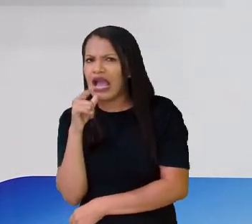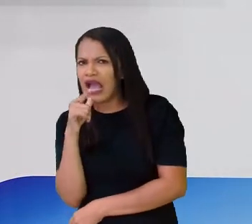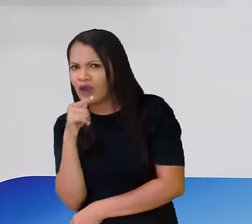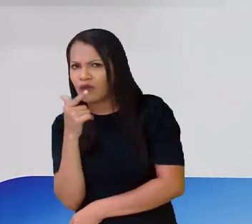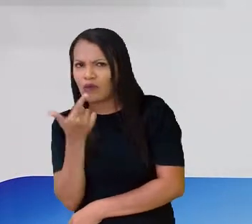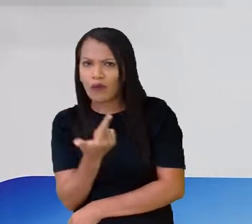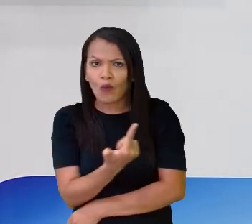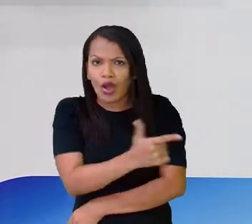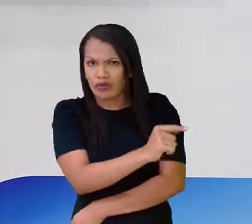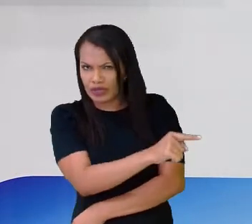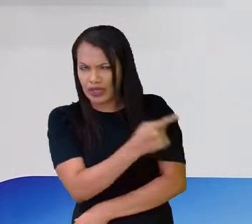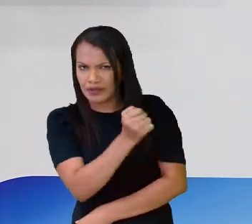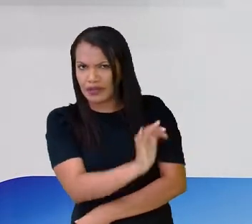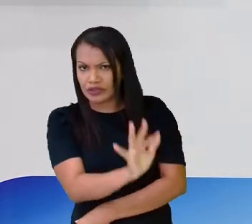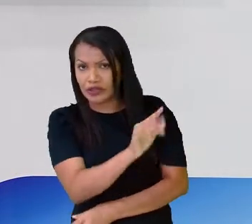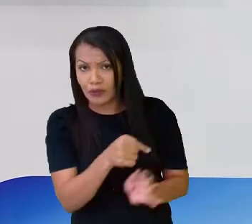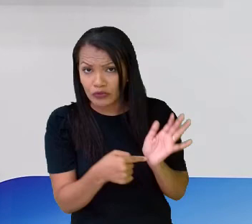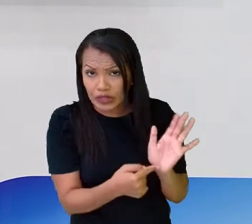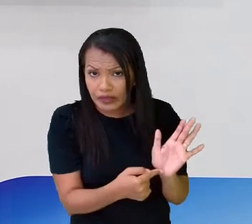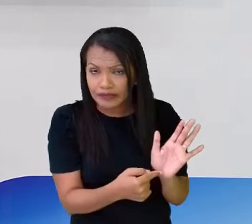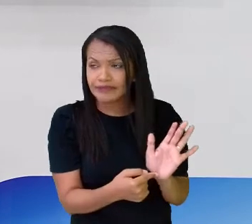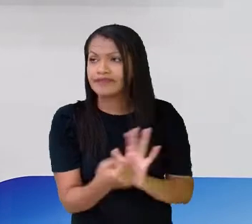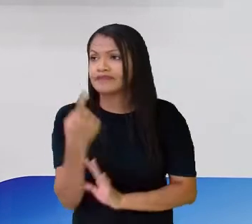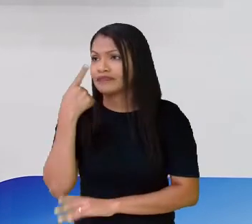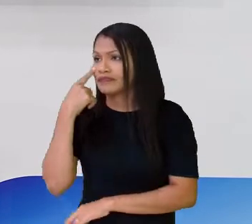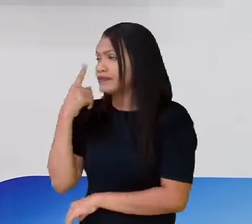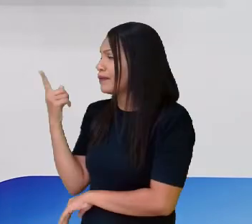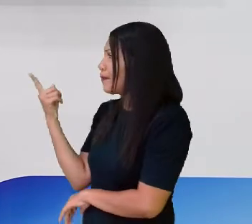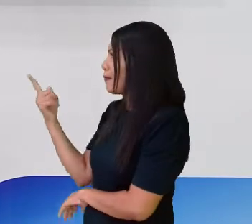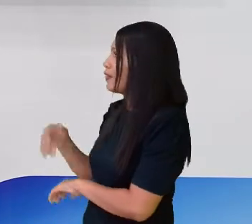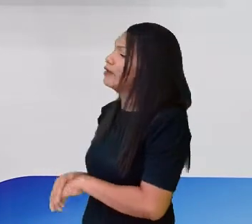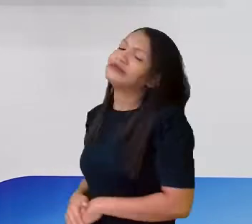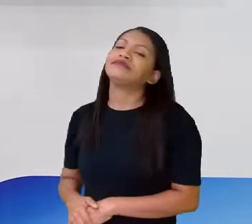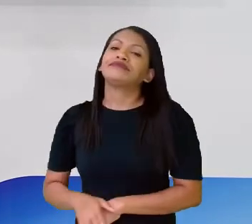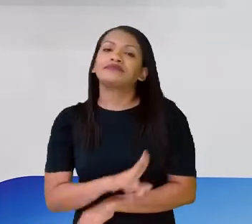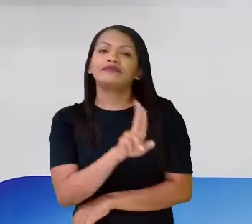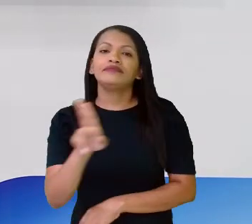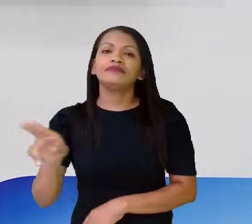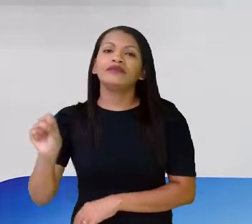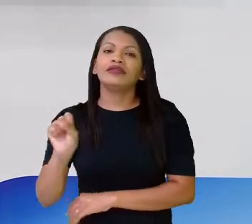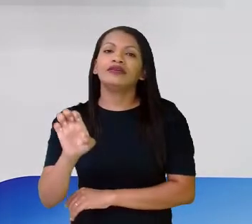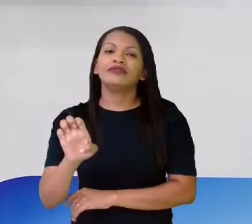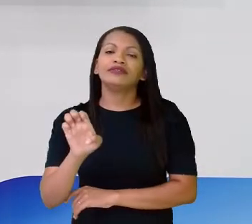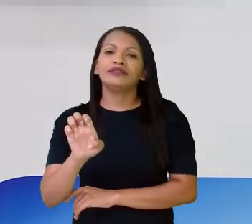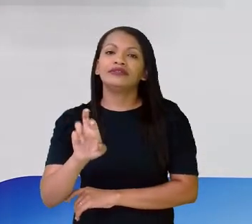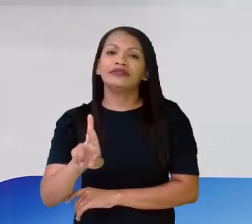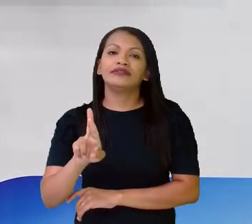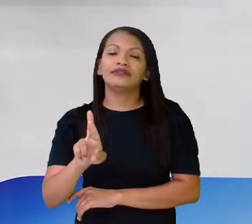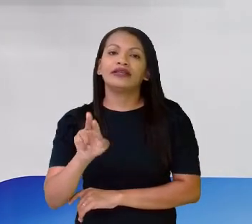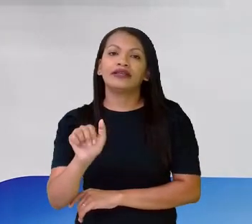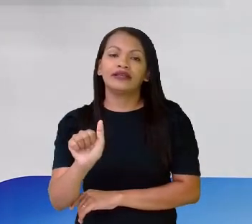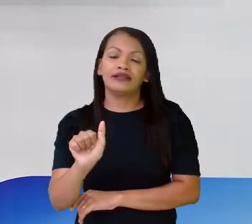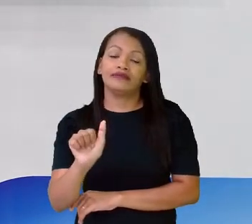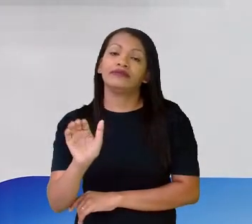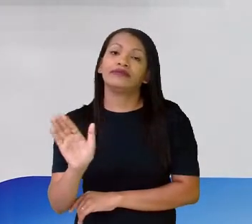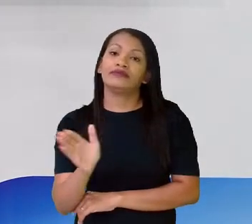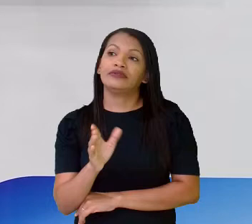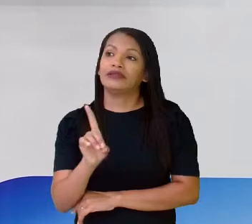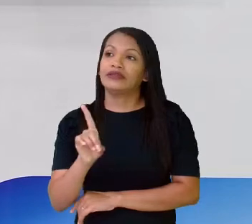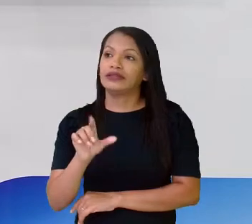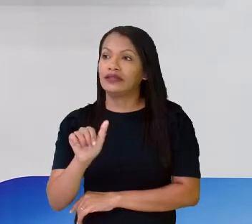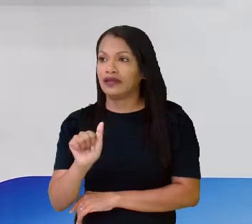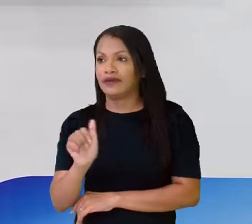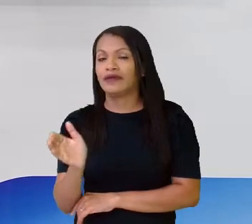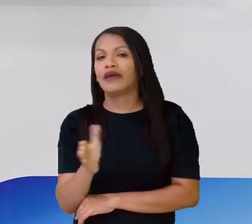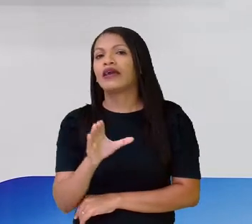na outra região? Essa aqui é a Serra da Capivara. A gente também quase não vê gente aqui na realidade, né? Vai um ou